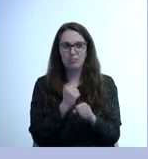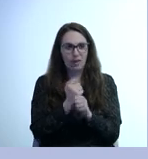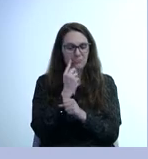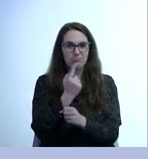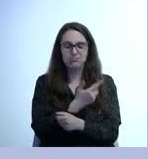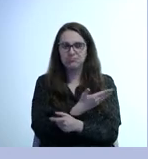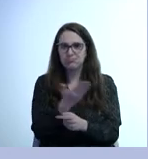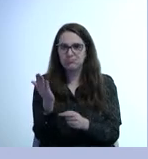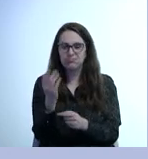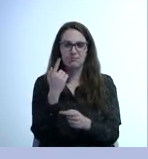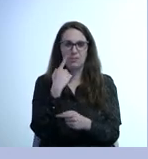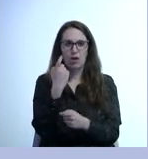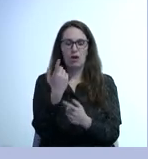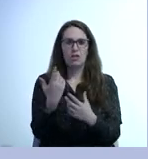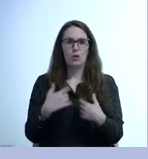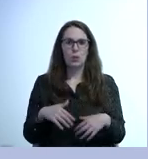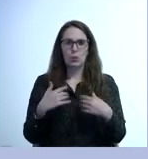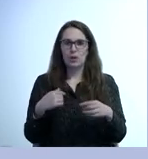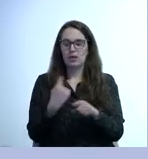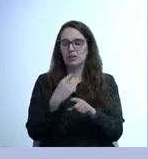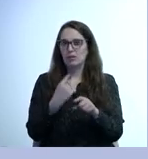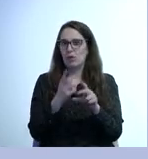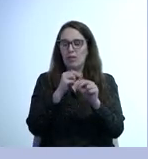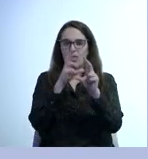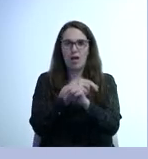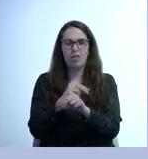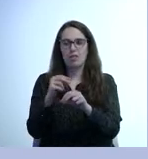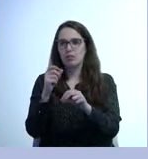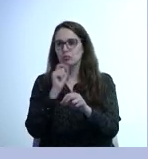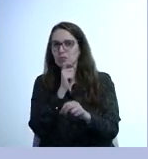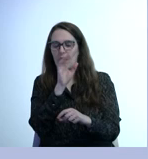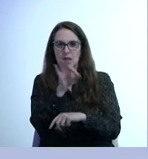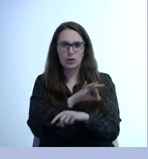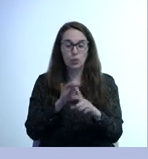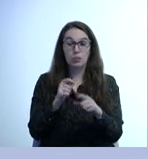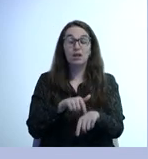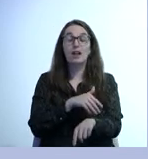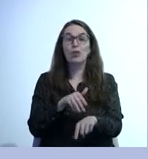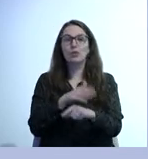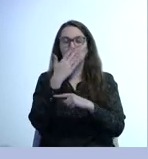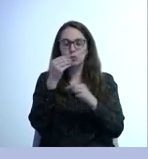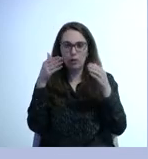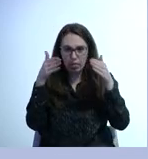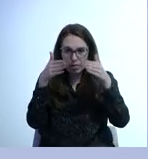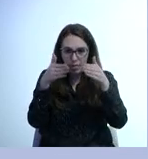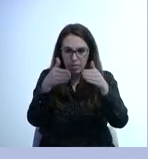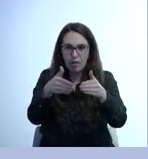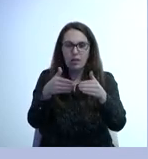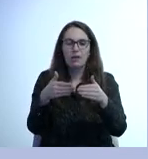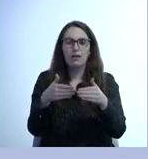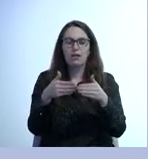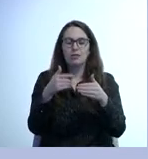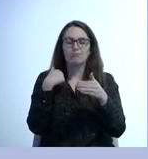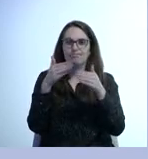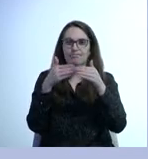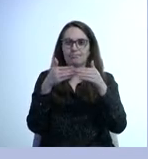visto, abriram uma dimensão completamente nova em relação às possibilidades da arquitetura, que naquele momento parecia relativamente esgotada.